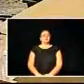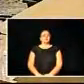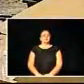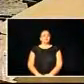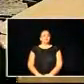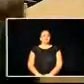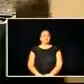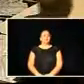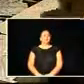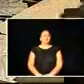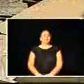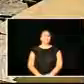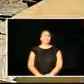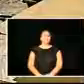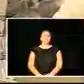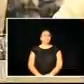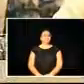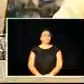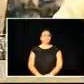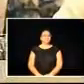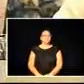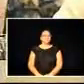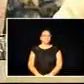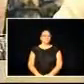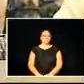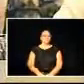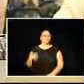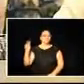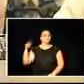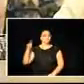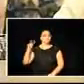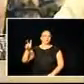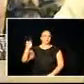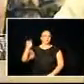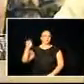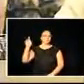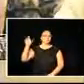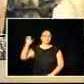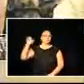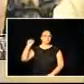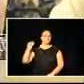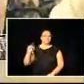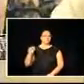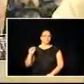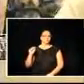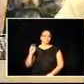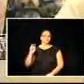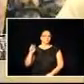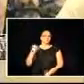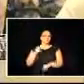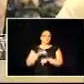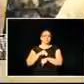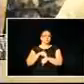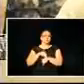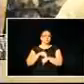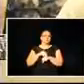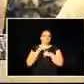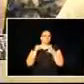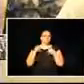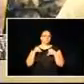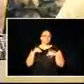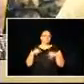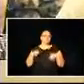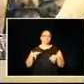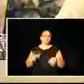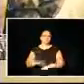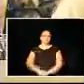Não havendo mais inscritos, vereadora Vera Saba, a primeira vereadora inscrita, dispõe de 5 minutos para suas considerações. Pela